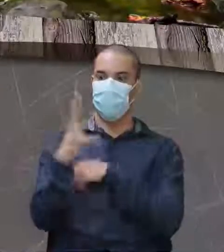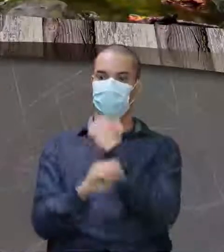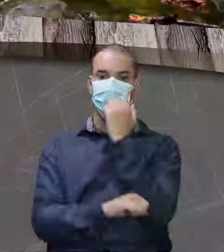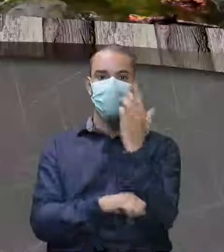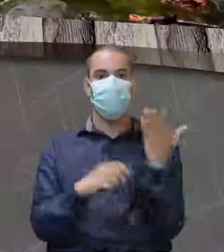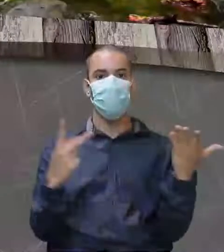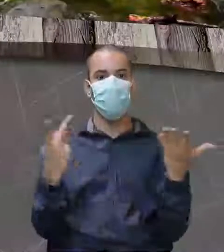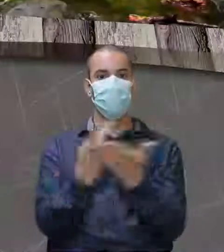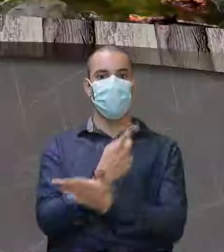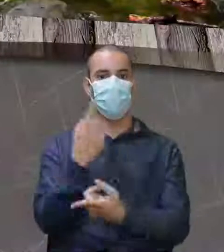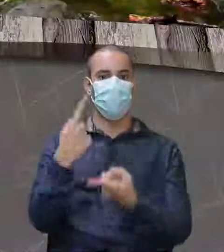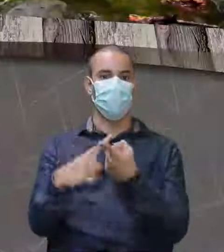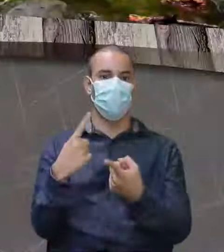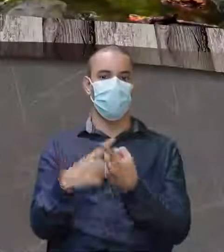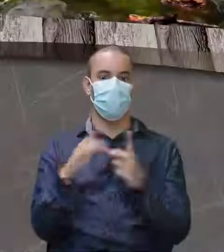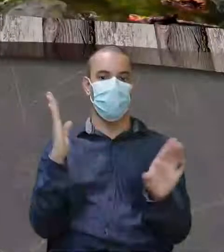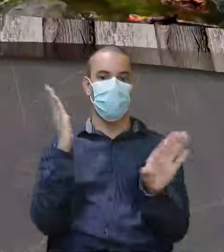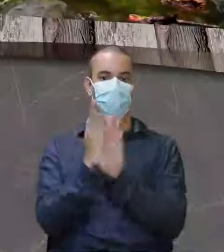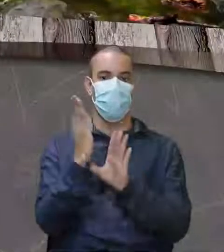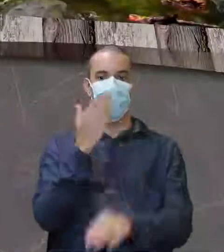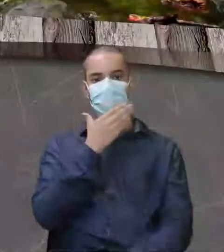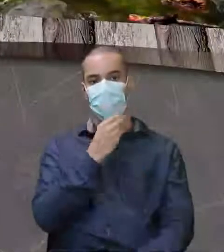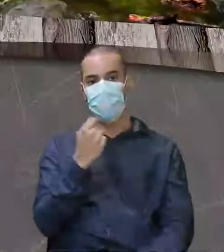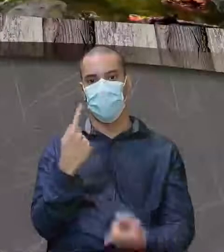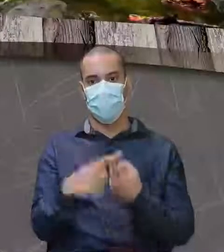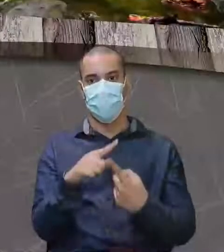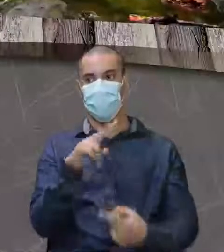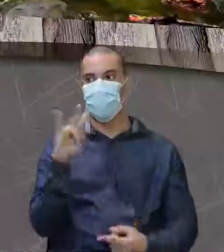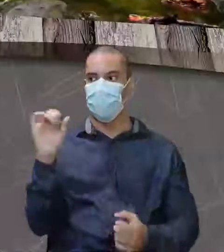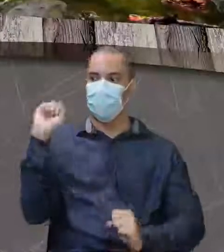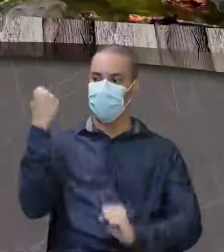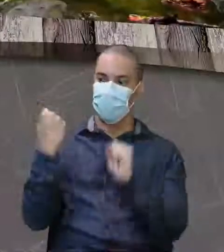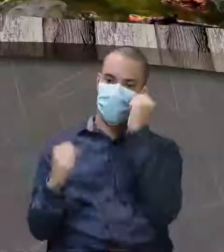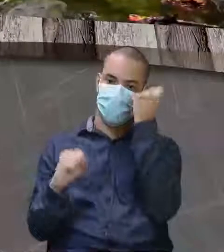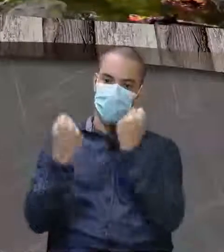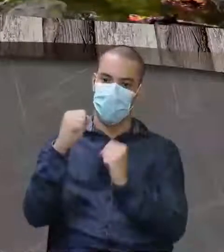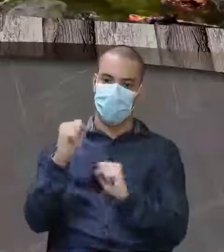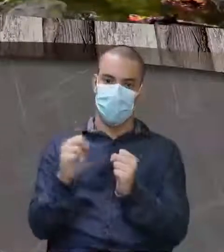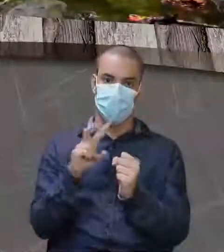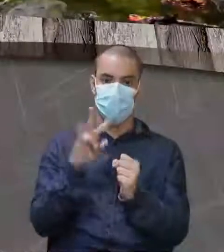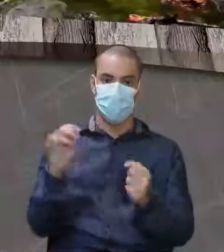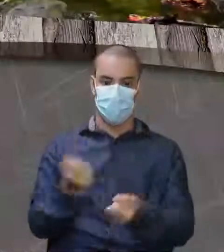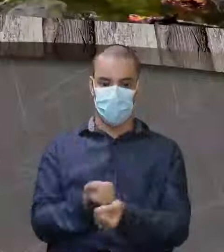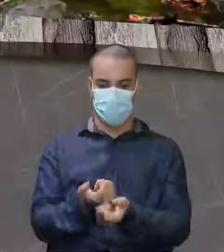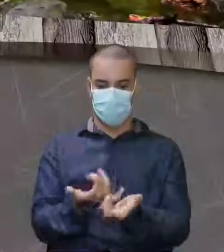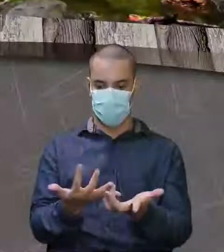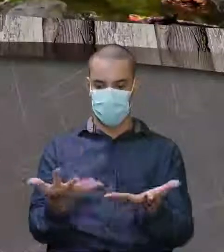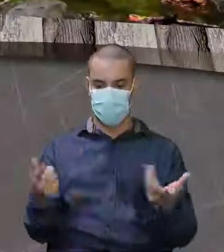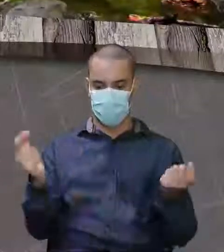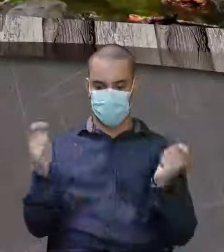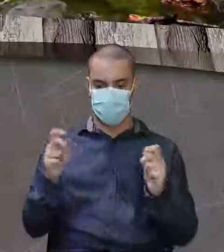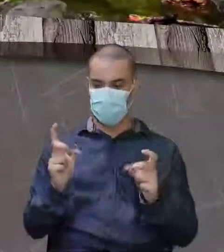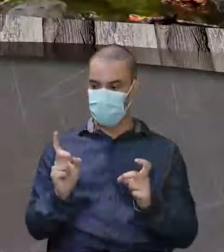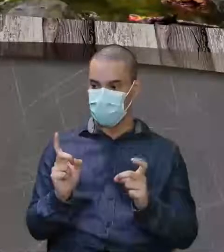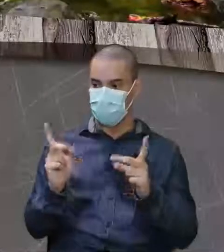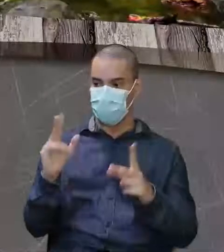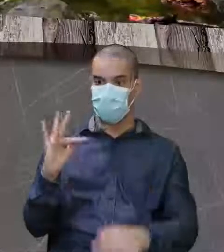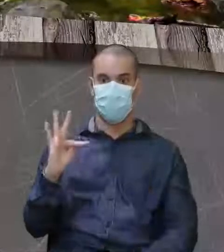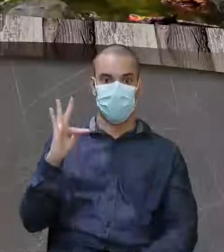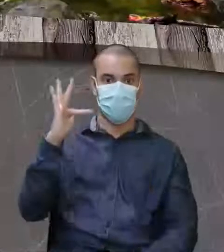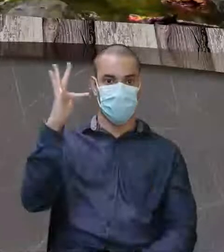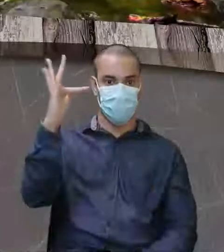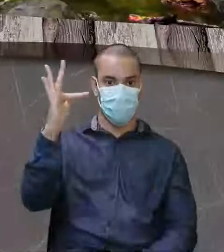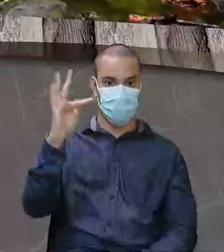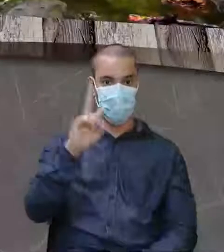por causa da ação do homem. Por quê? Porque ele vai industrializar, ele vai plantar para poder vender, ele